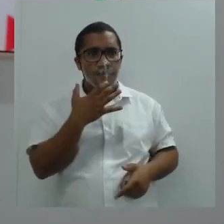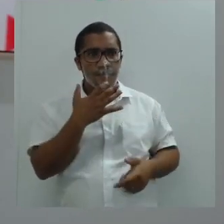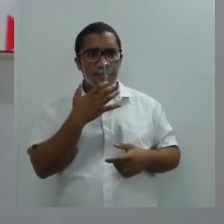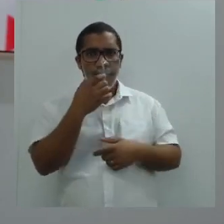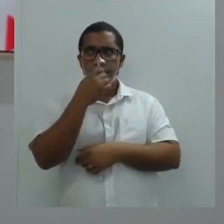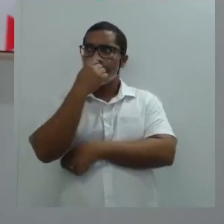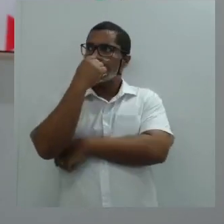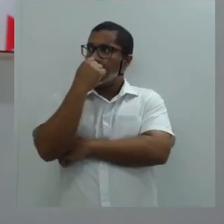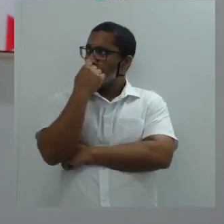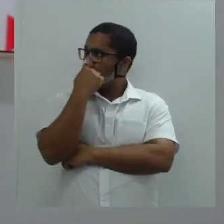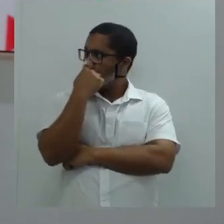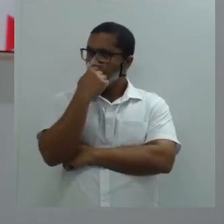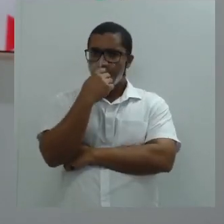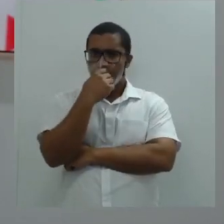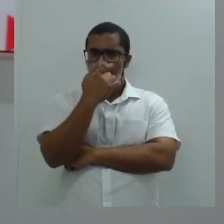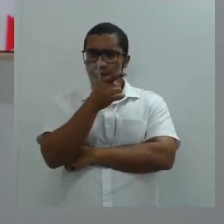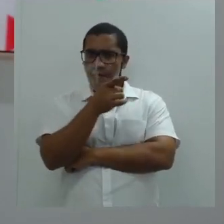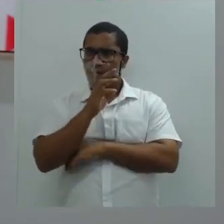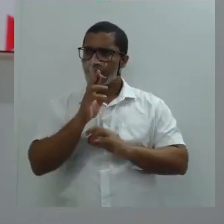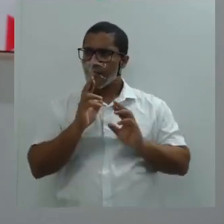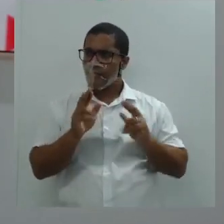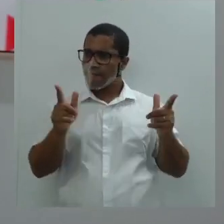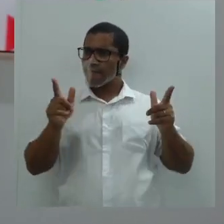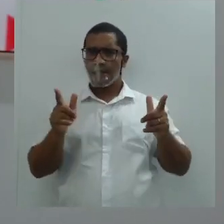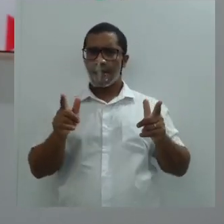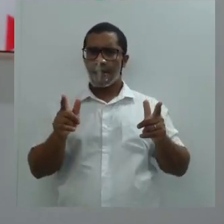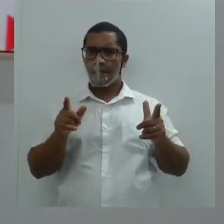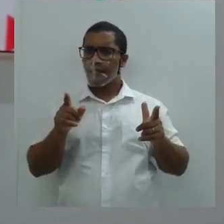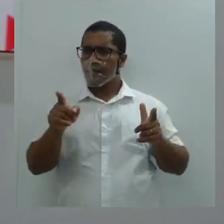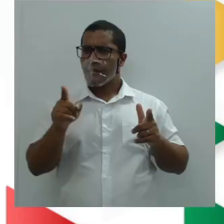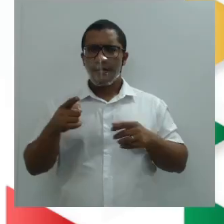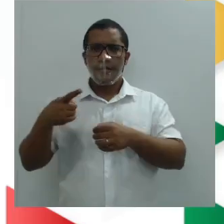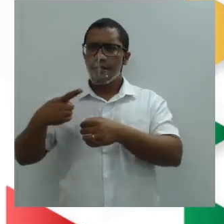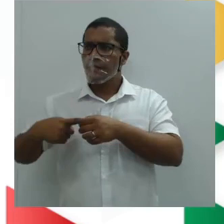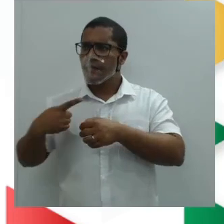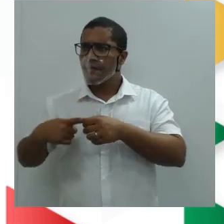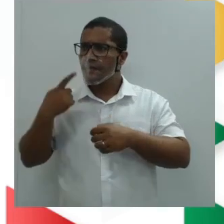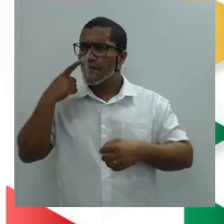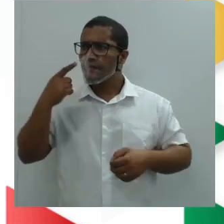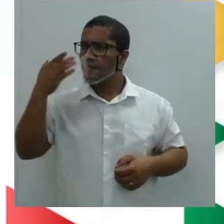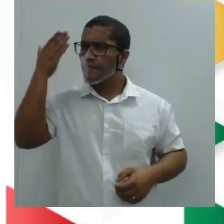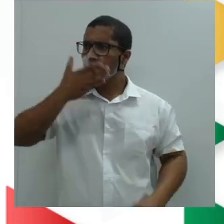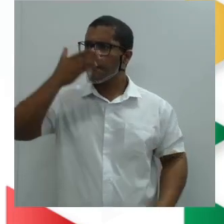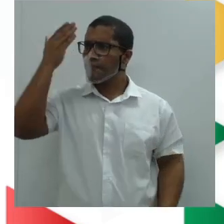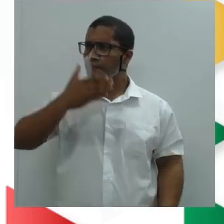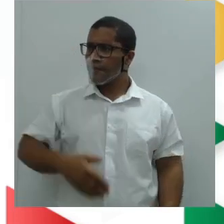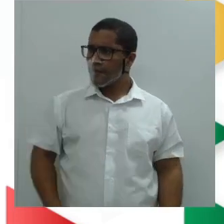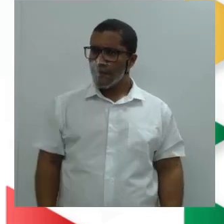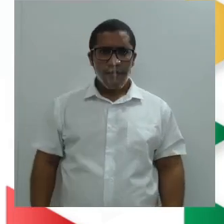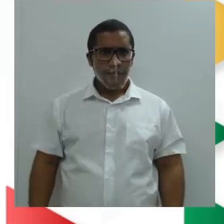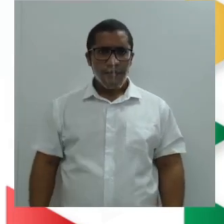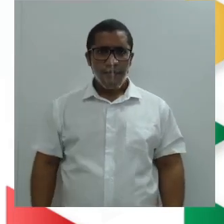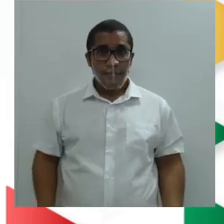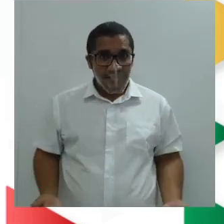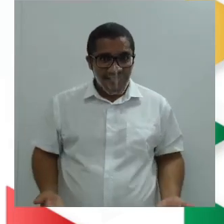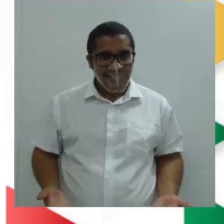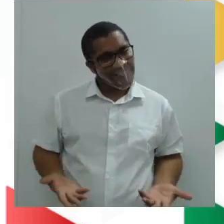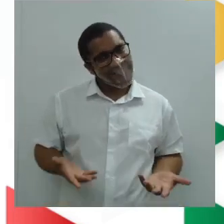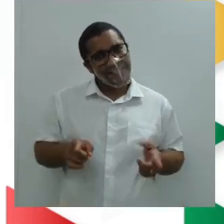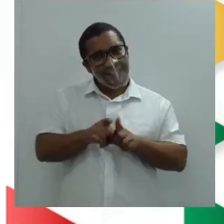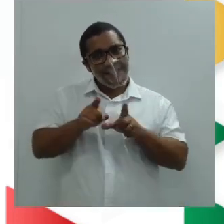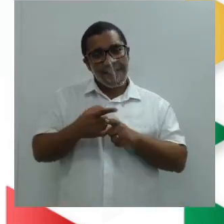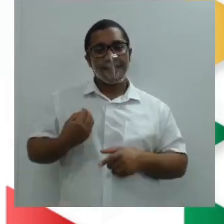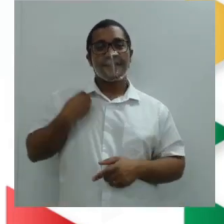que são diferentes, que dificilmente você vai encontrar numa vida rural. Numa vida onde a gente tem